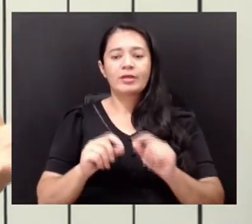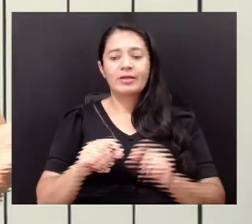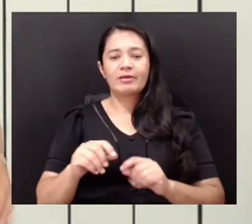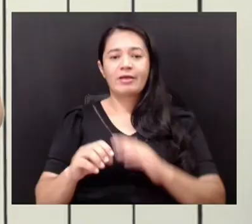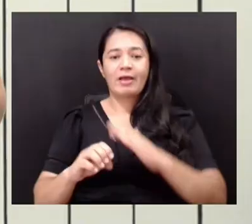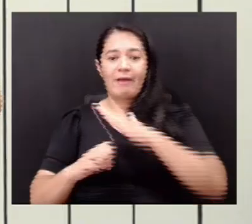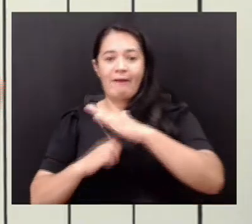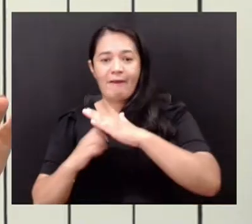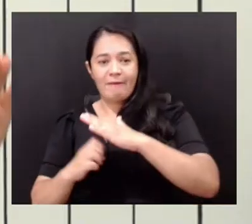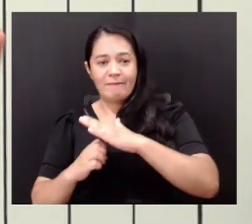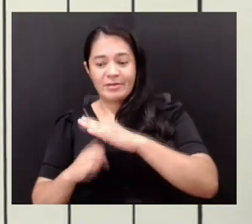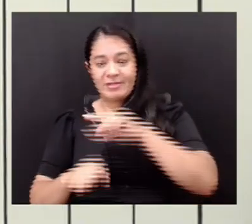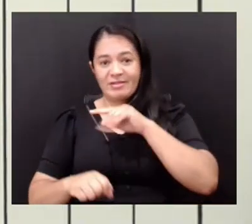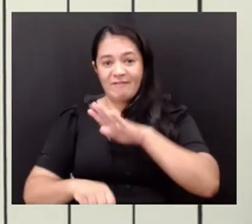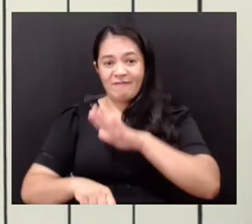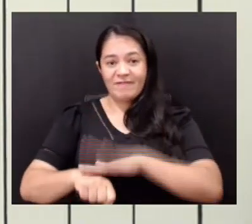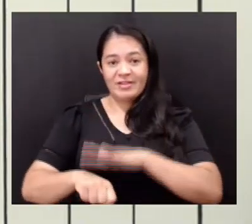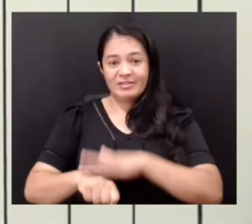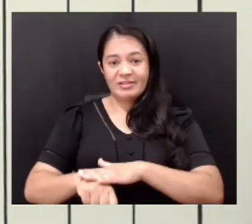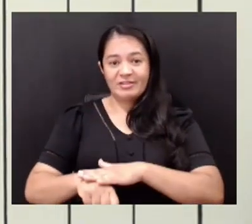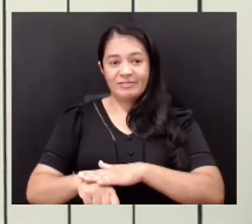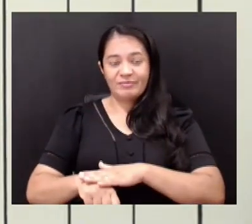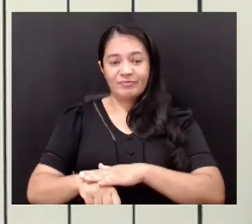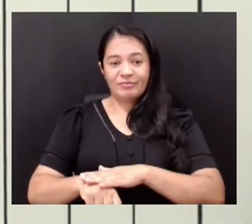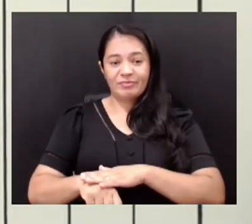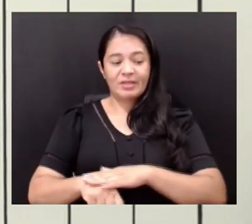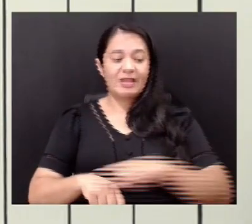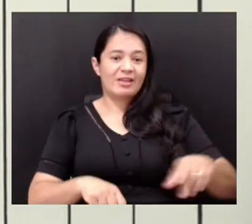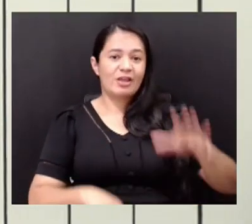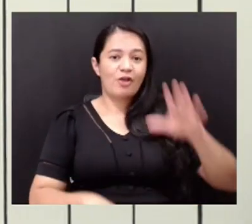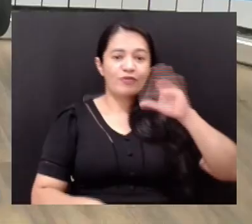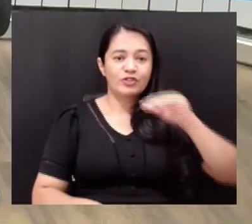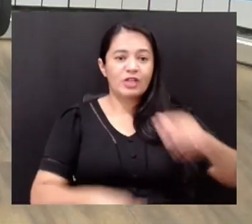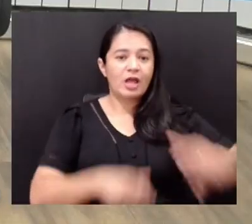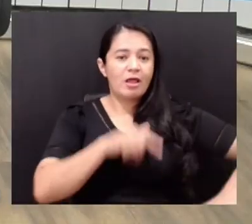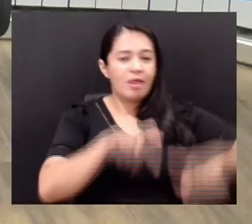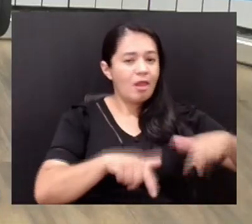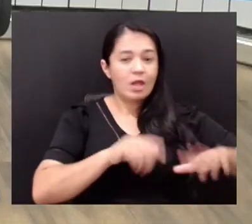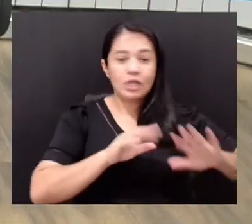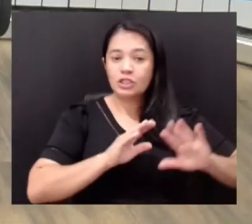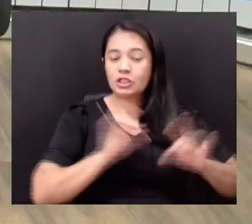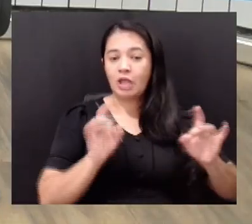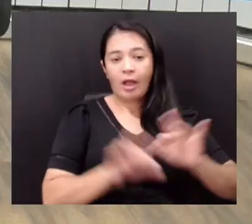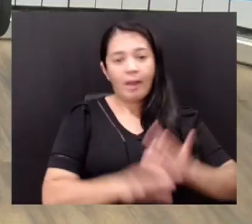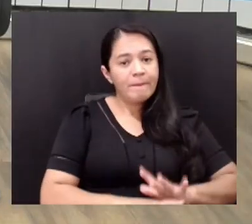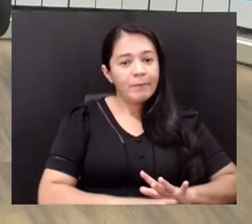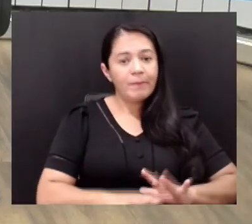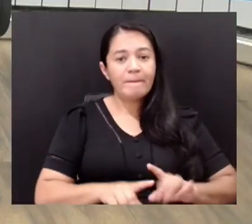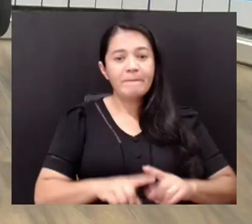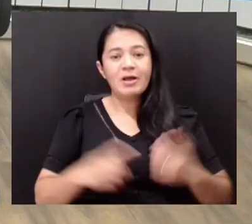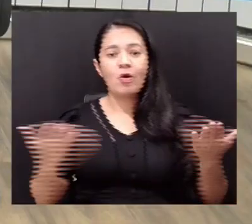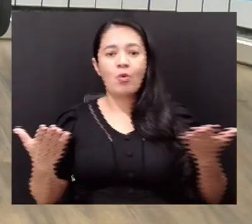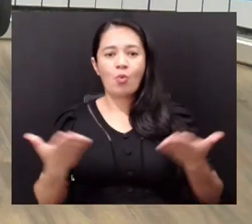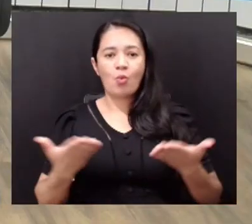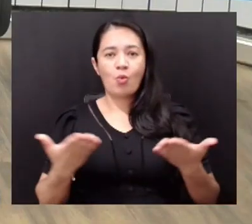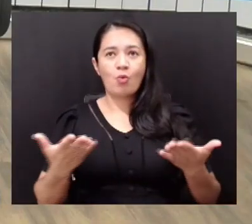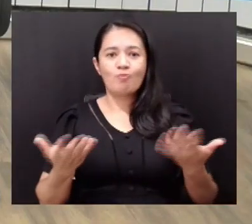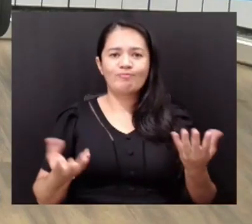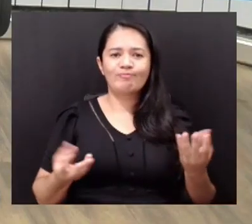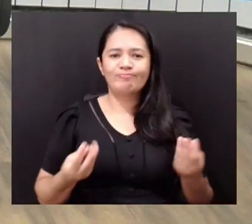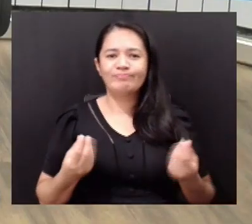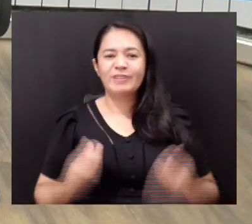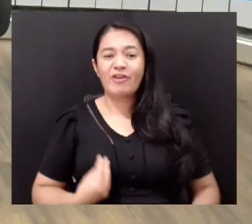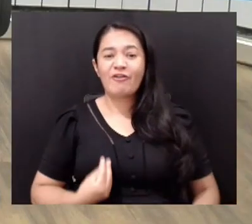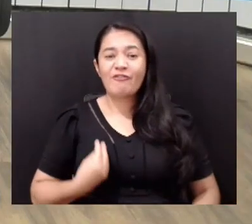seu trabalho e tudo bem, acabou. Sim. Só que hoje a gente vive num bombardeio